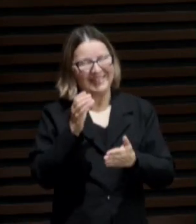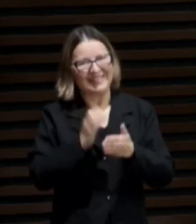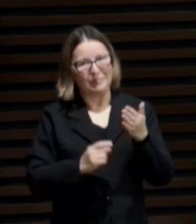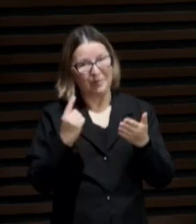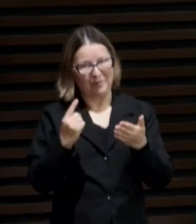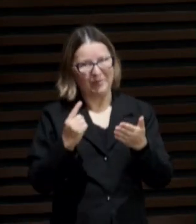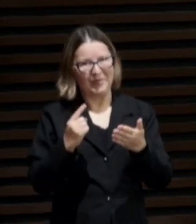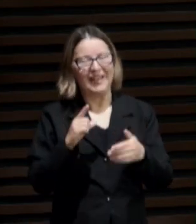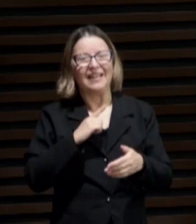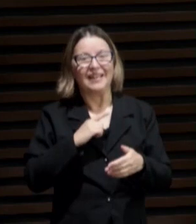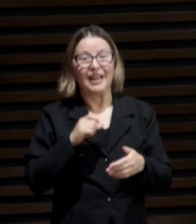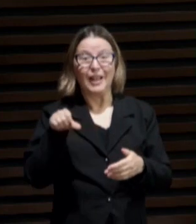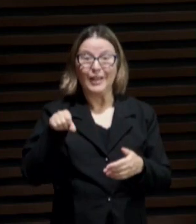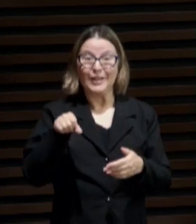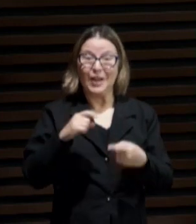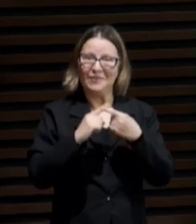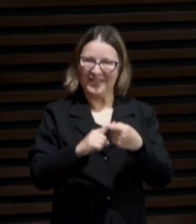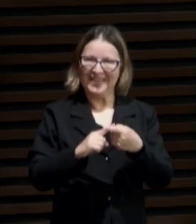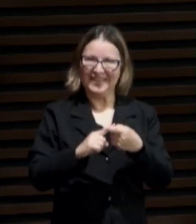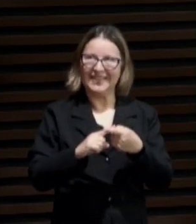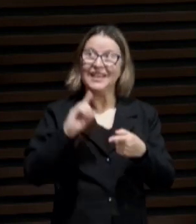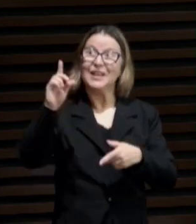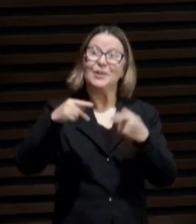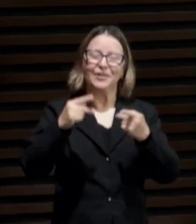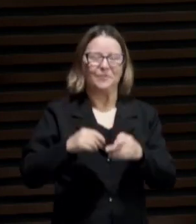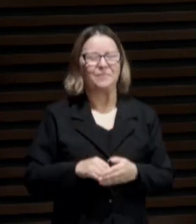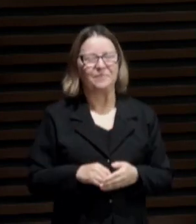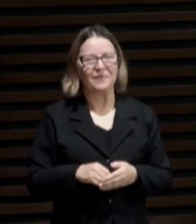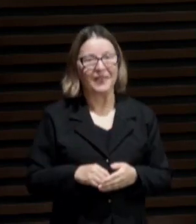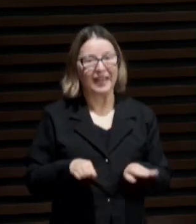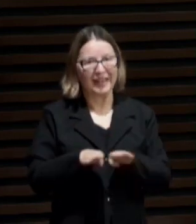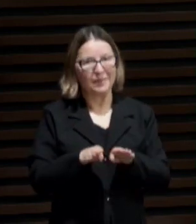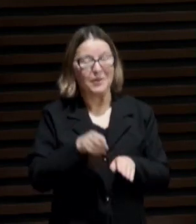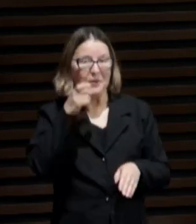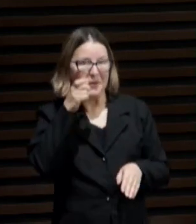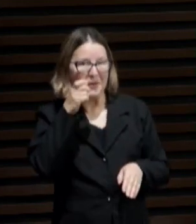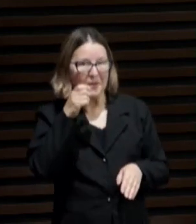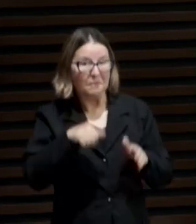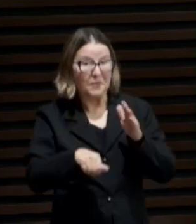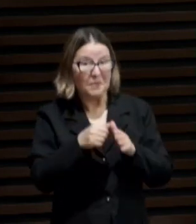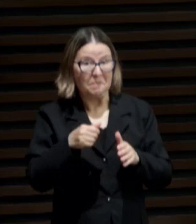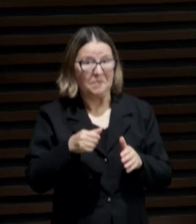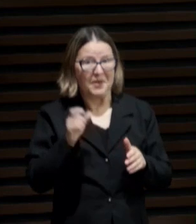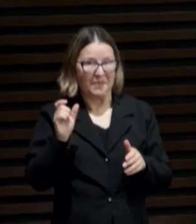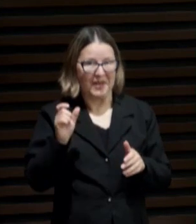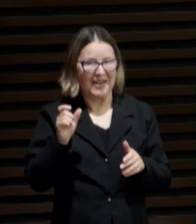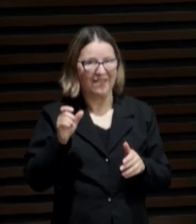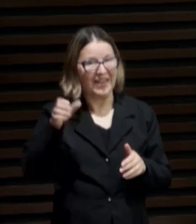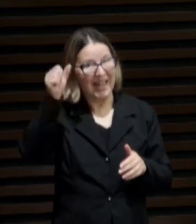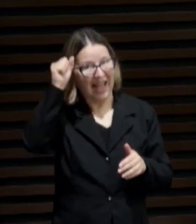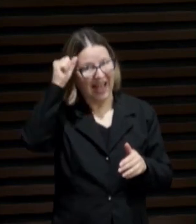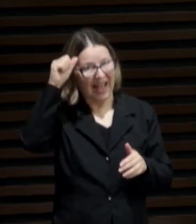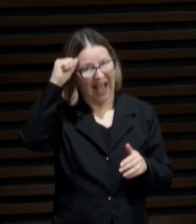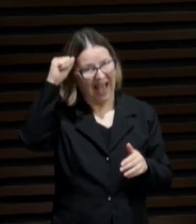E também, de maneira curiosa, as primeiras palavras que Adão ouviu não vieram de outro ser humano, mas do